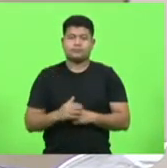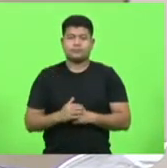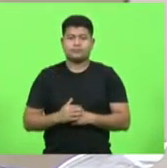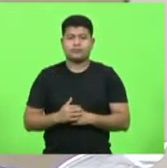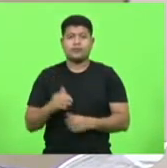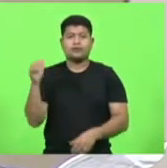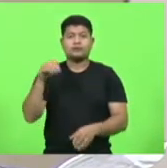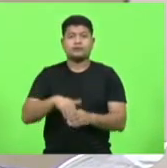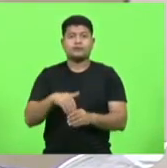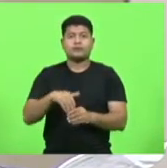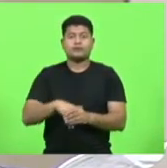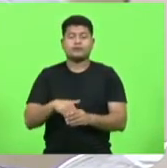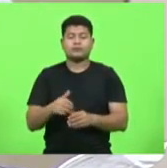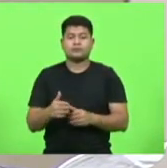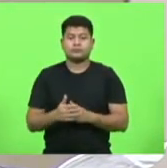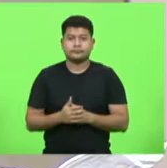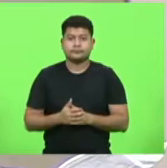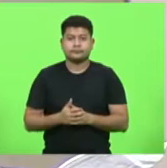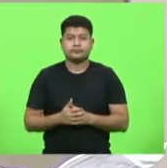Votação.